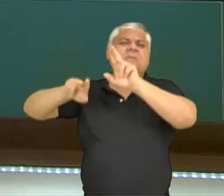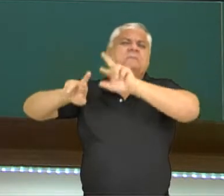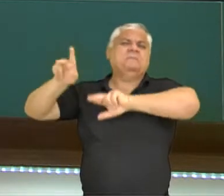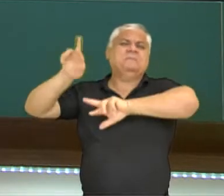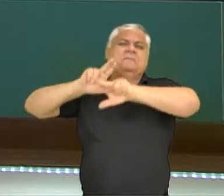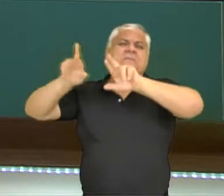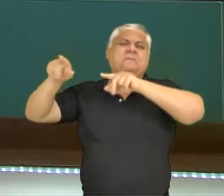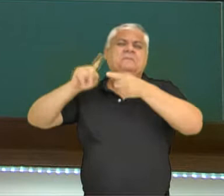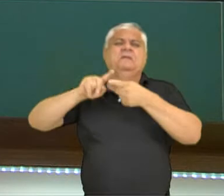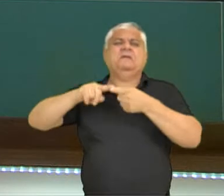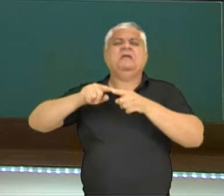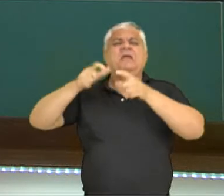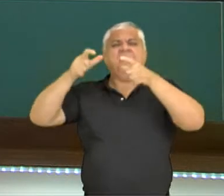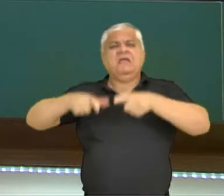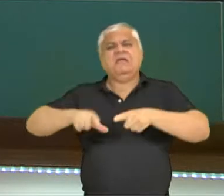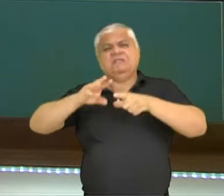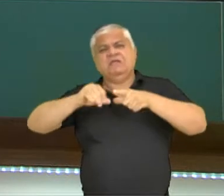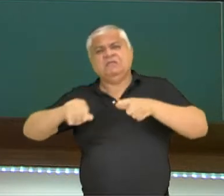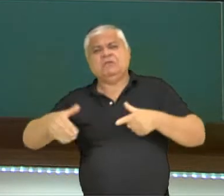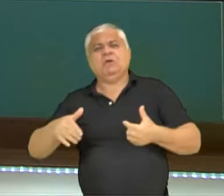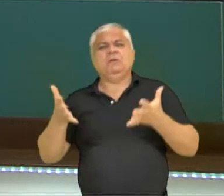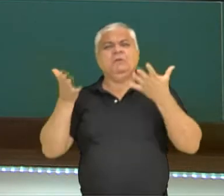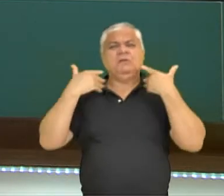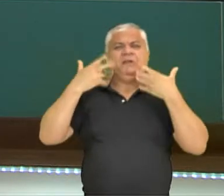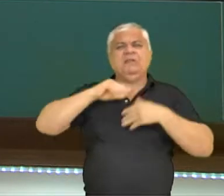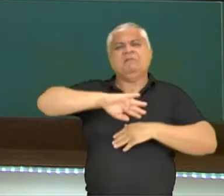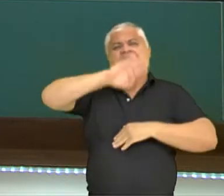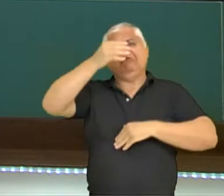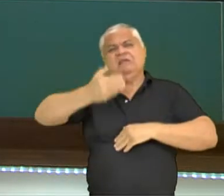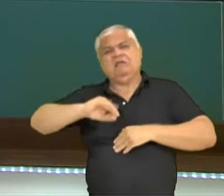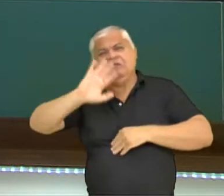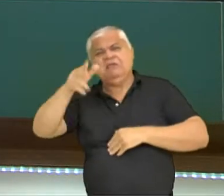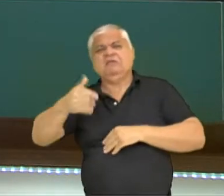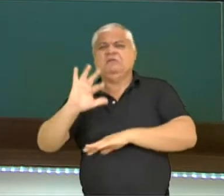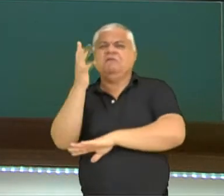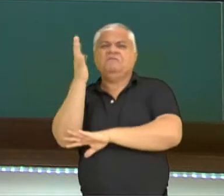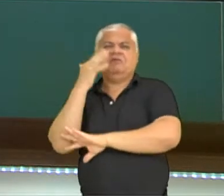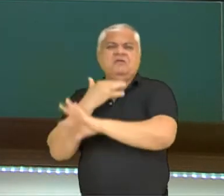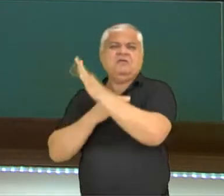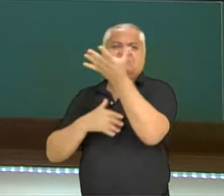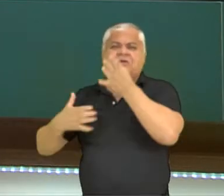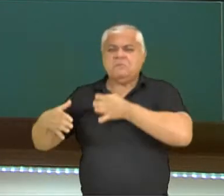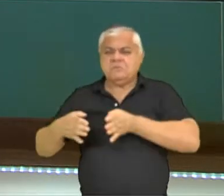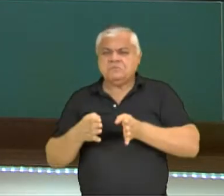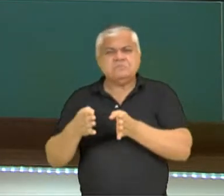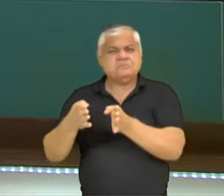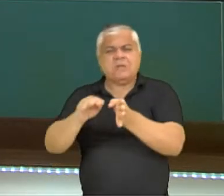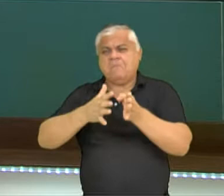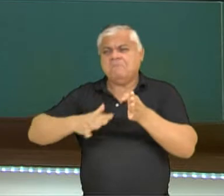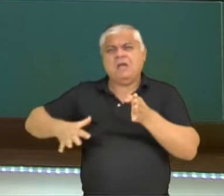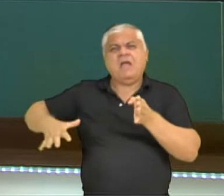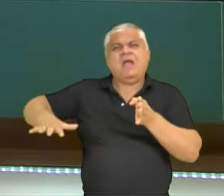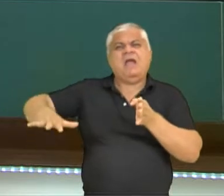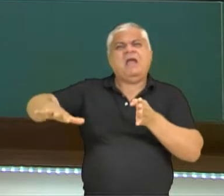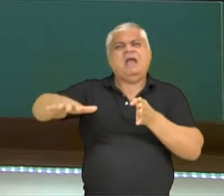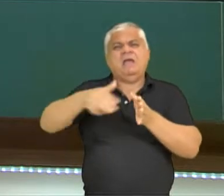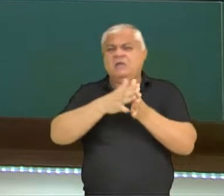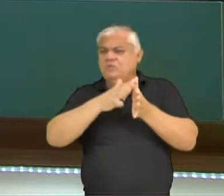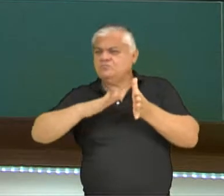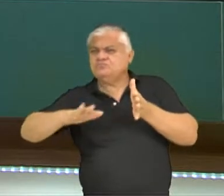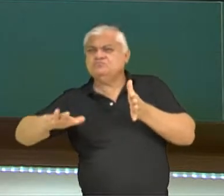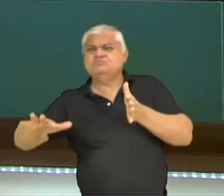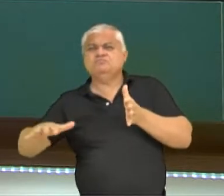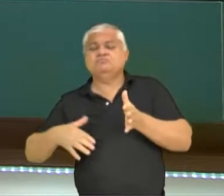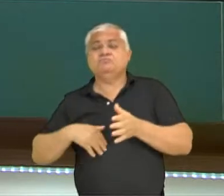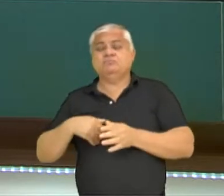de relevo, de clima, de vegetação, de aspecto, de acesso ao mar, aspectos ligados à questão